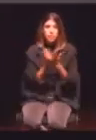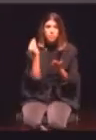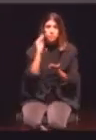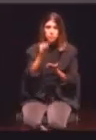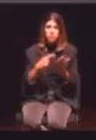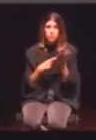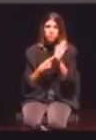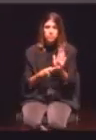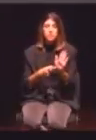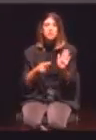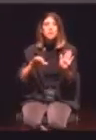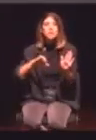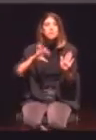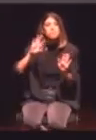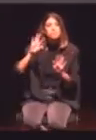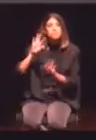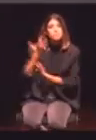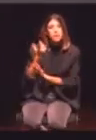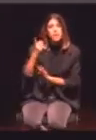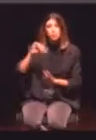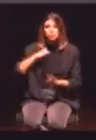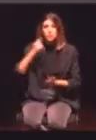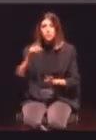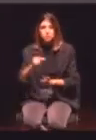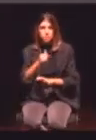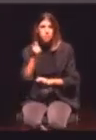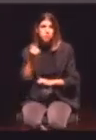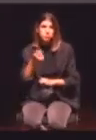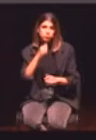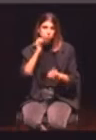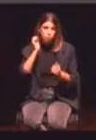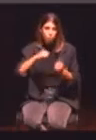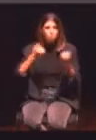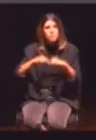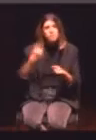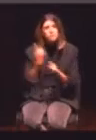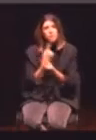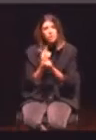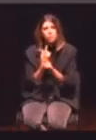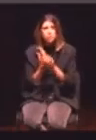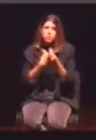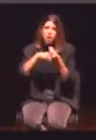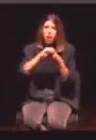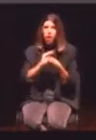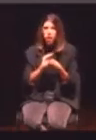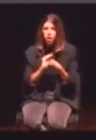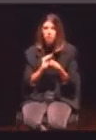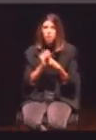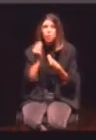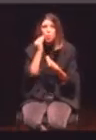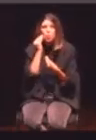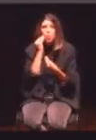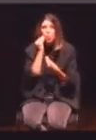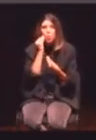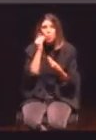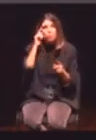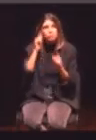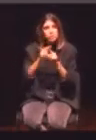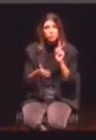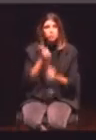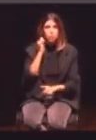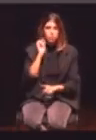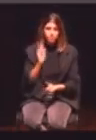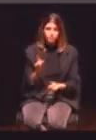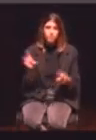os verdes acompanham no geral as preocupações aí expressas, no entanto temos algumas observações sobre a forma de atingir os